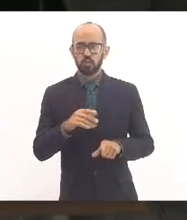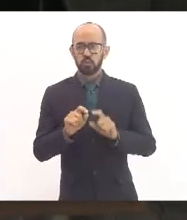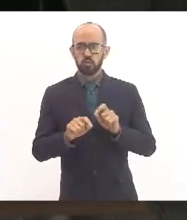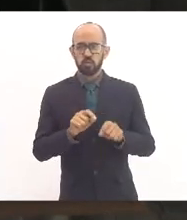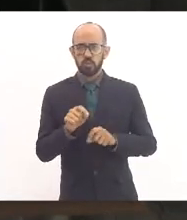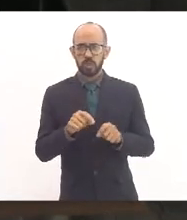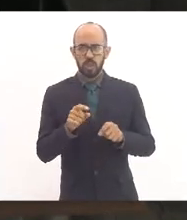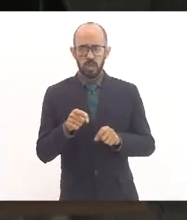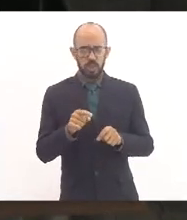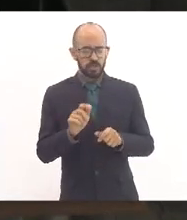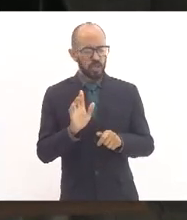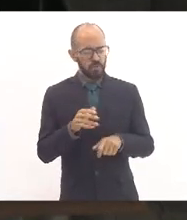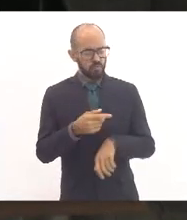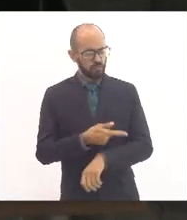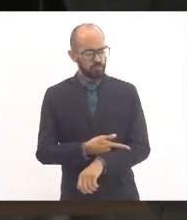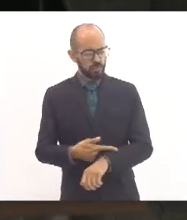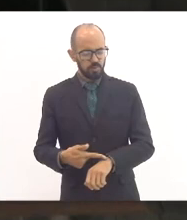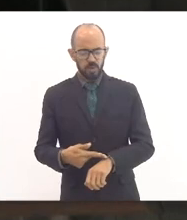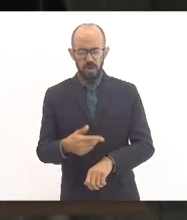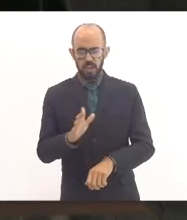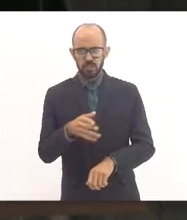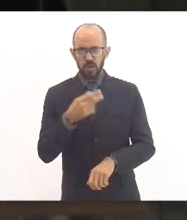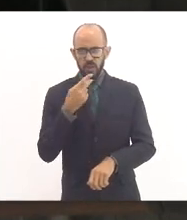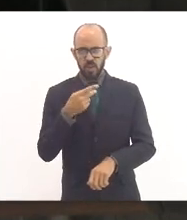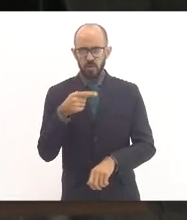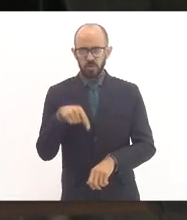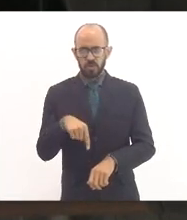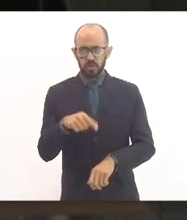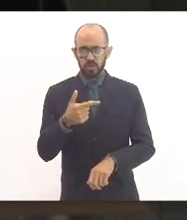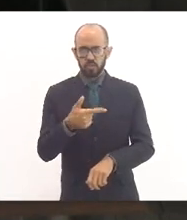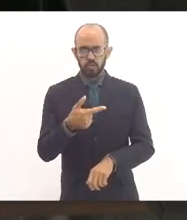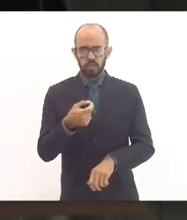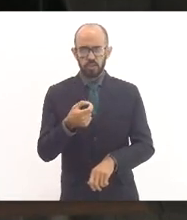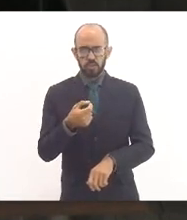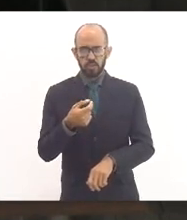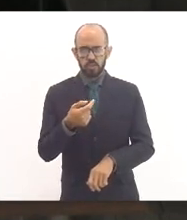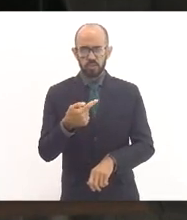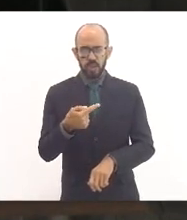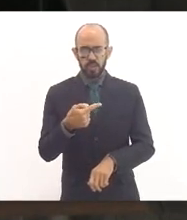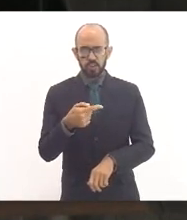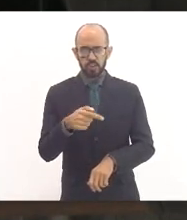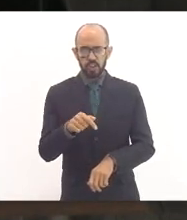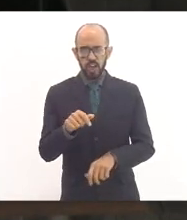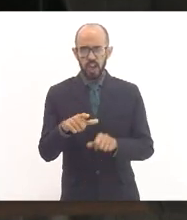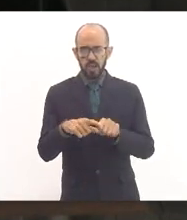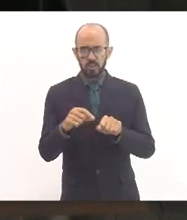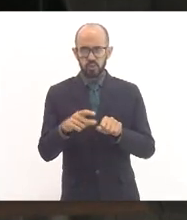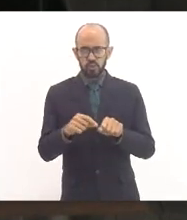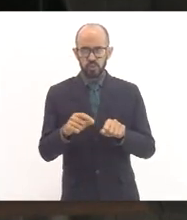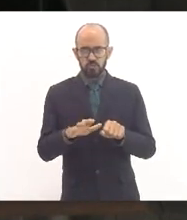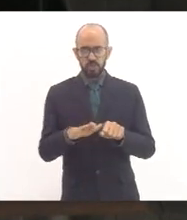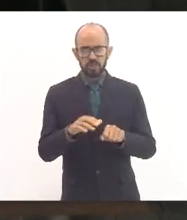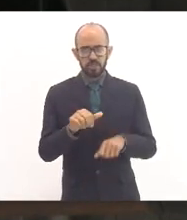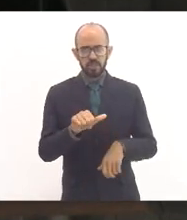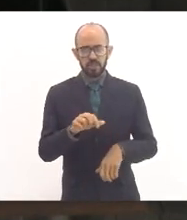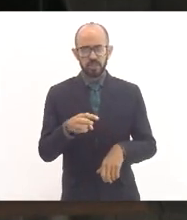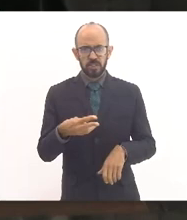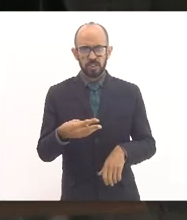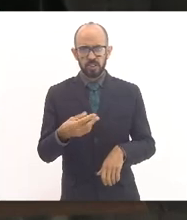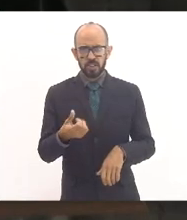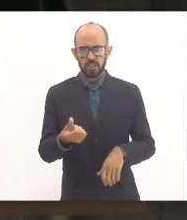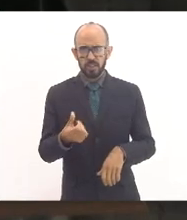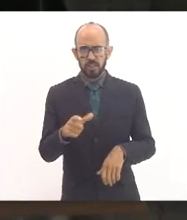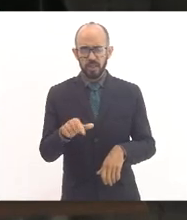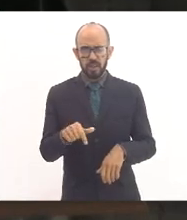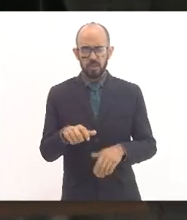disciplinar já foi falado aqui também no melhor com 207 artigo e 136 sobre a penar e que